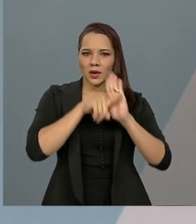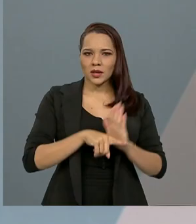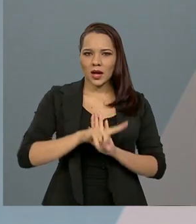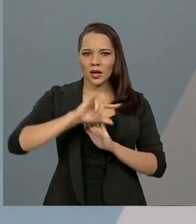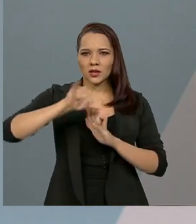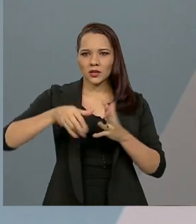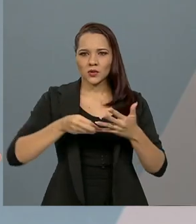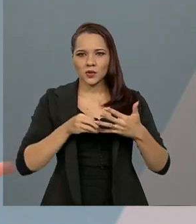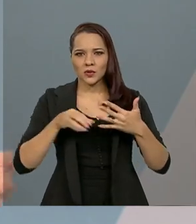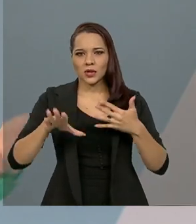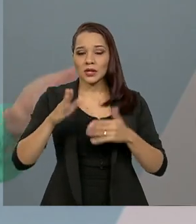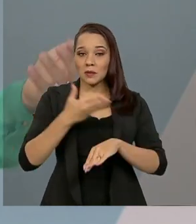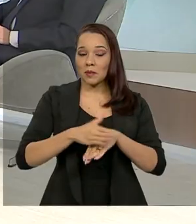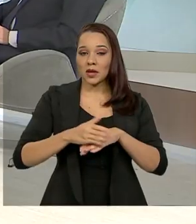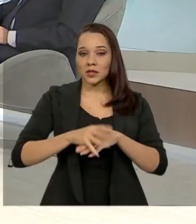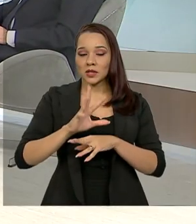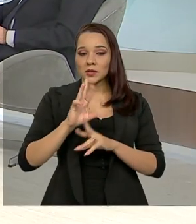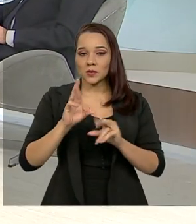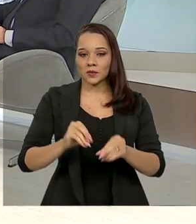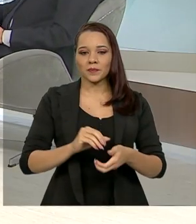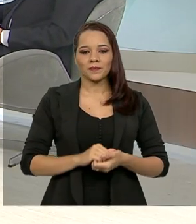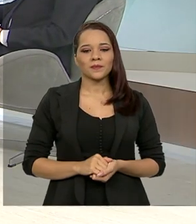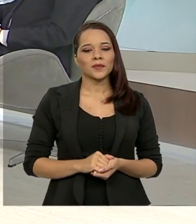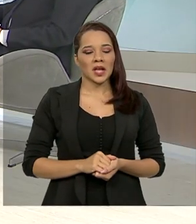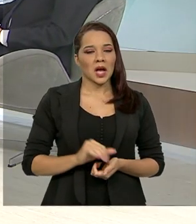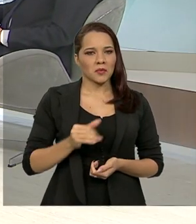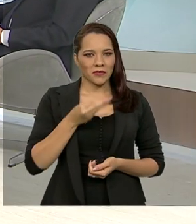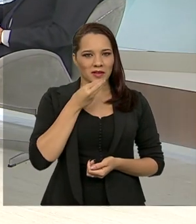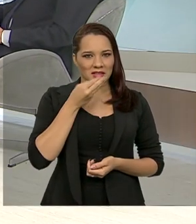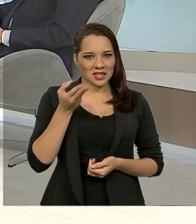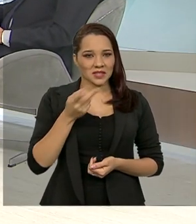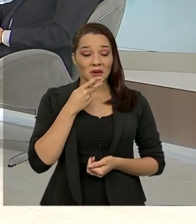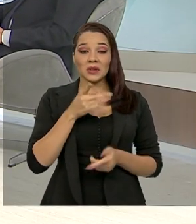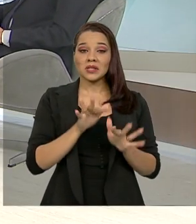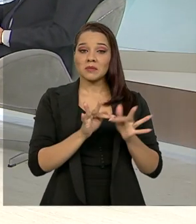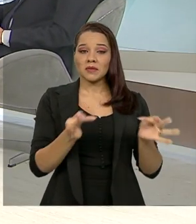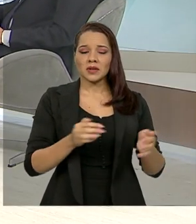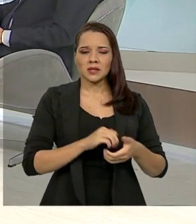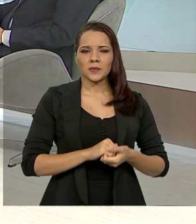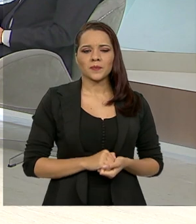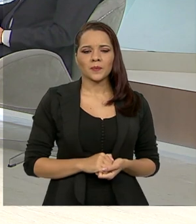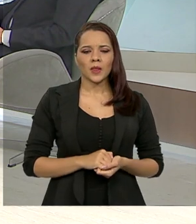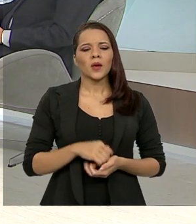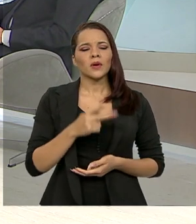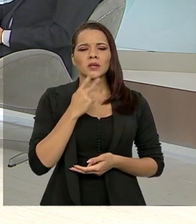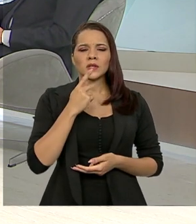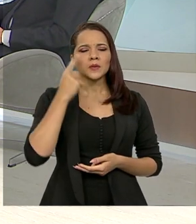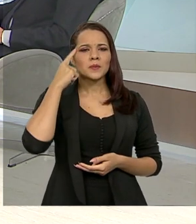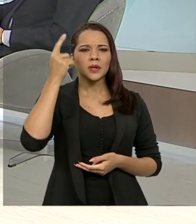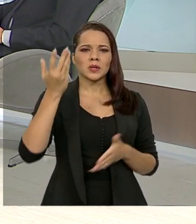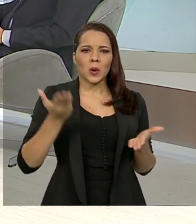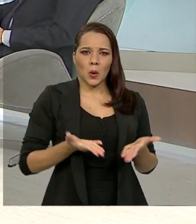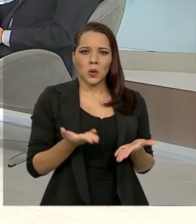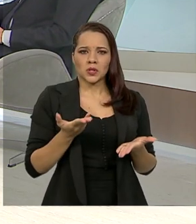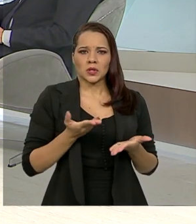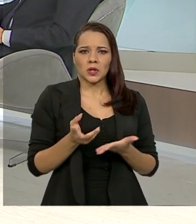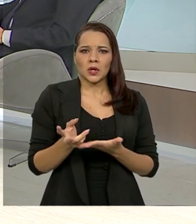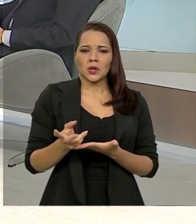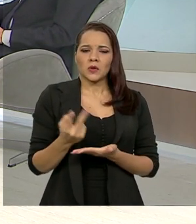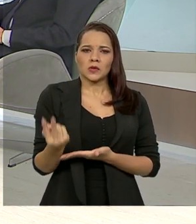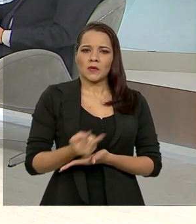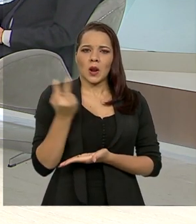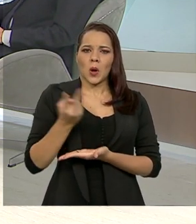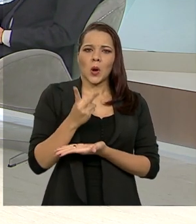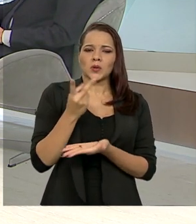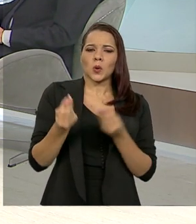jurisprudencial prática e resolutiva. Pegando esse gancho que o Haroldi falou, dessa simplificação, quando a gente pensa hoje na carga tributária, na forma